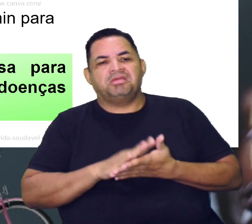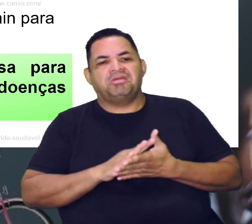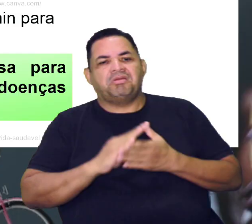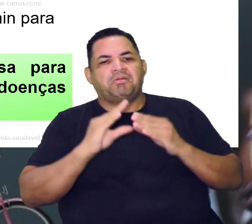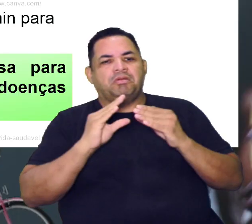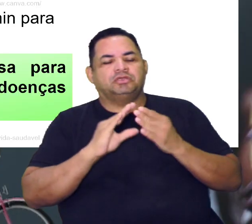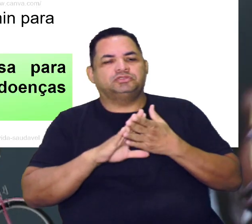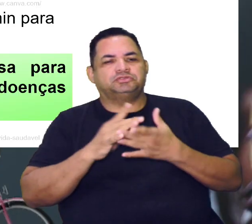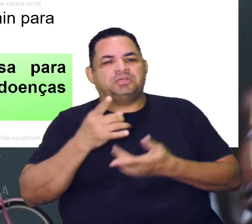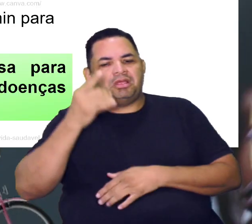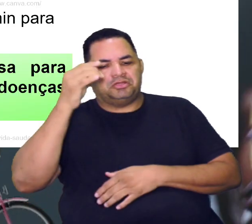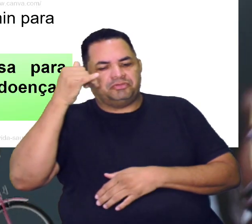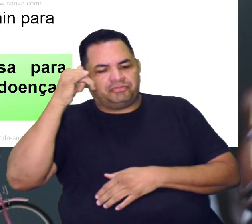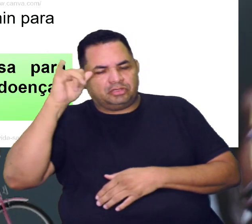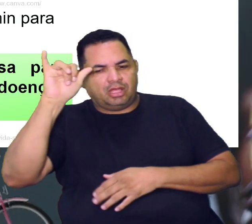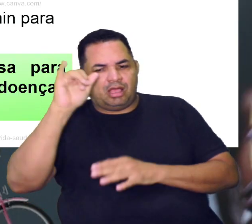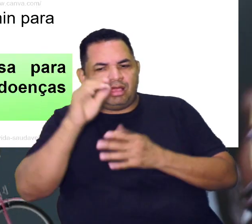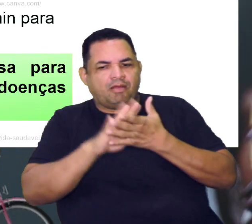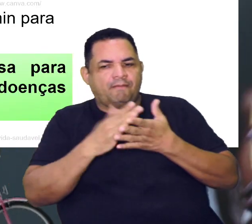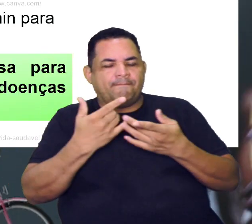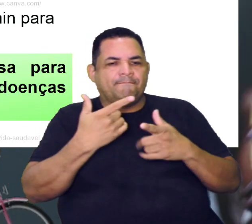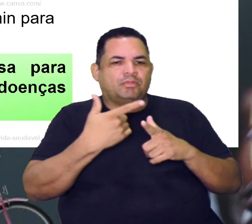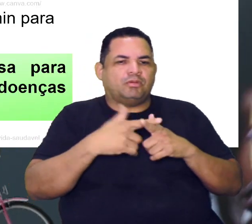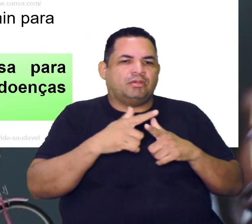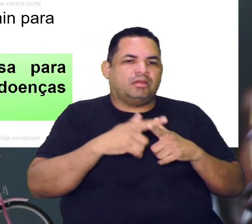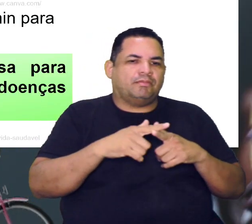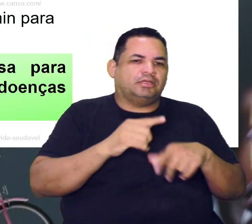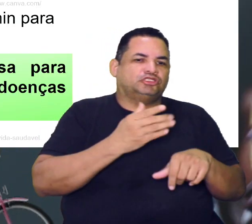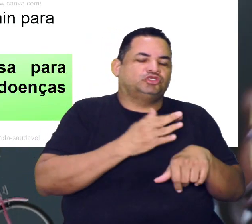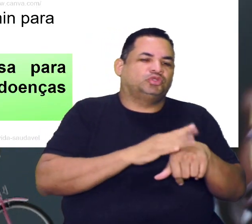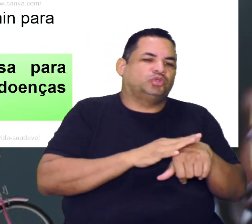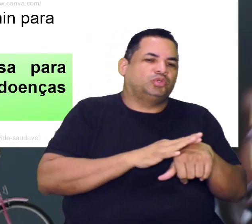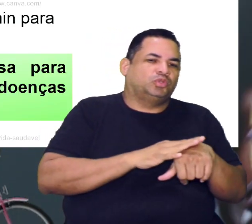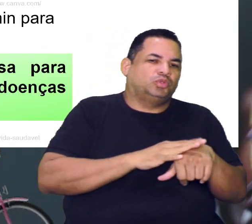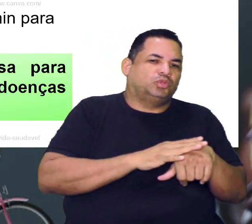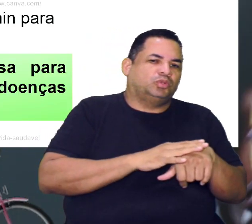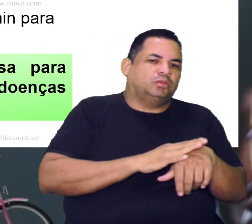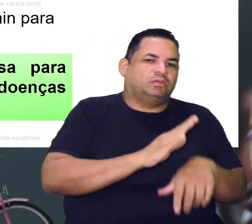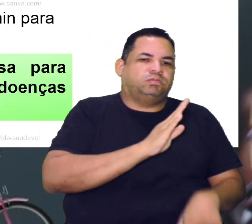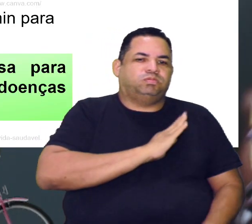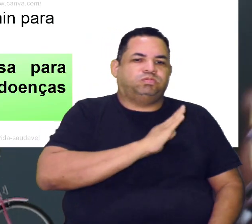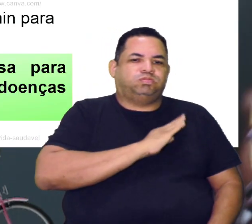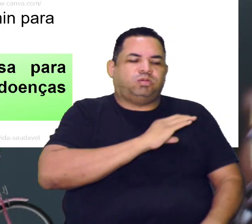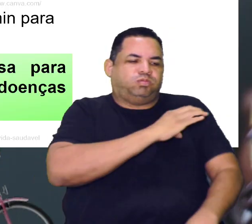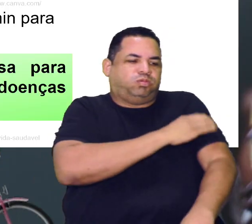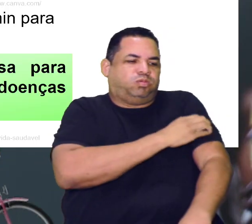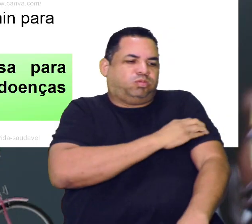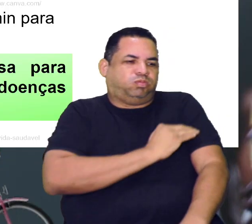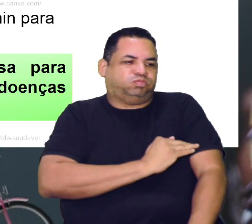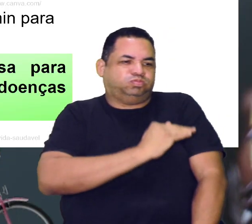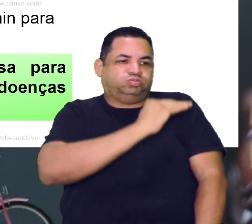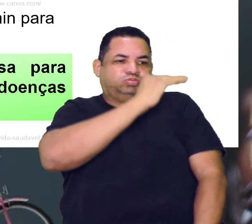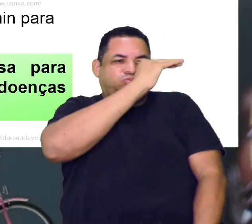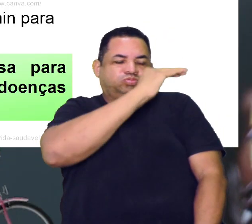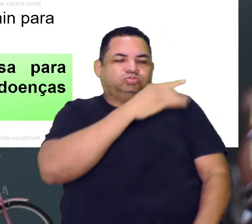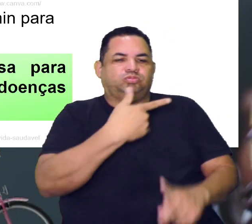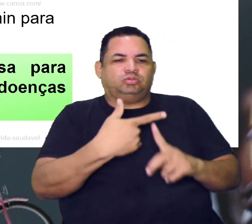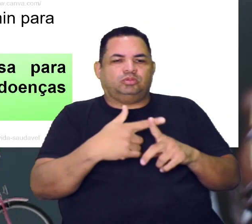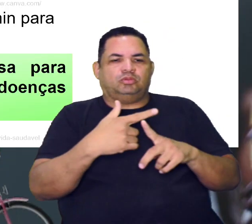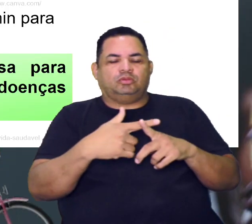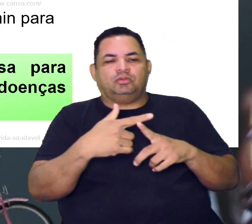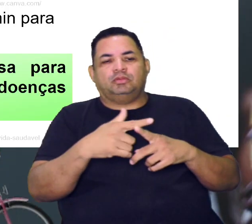aí de diabetes, eu estou falando aí de hipertensão, eu estou falando de problemas cardíacos que podem